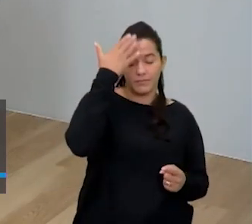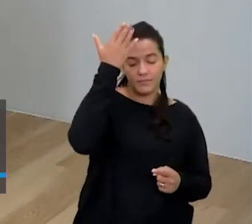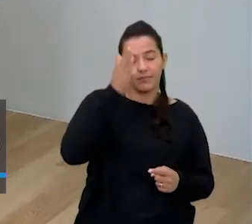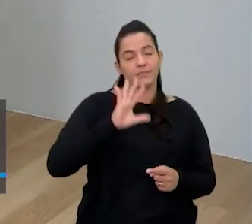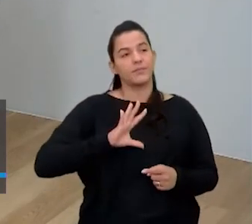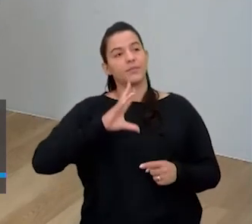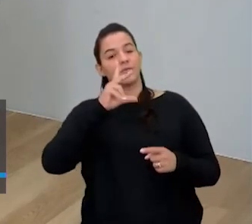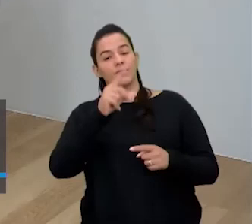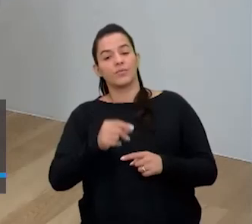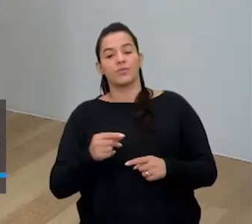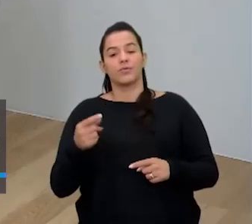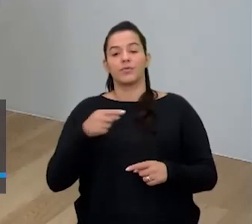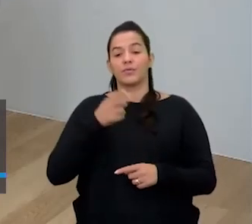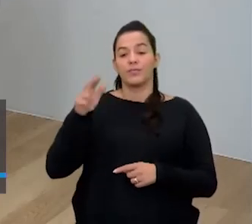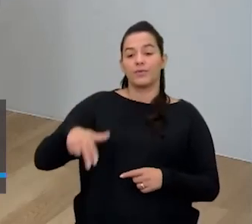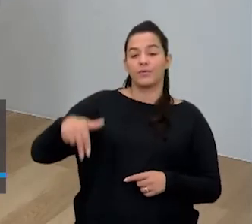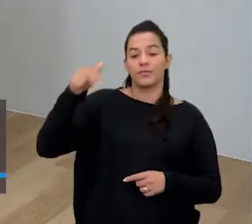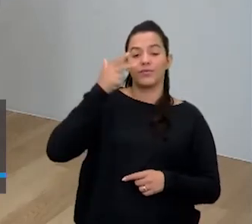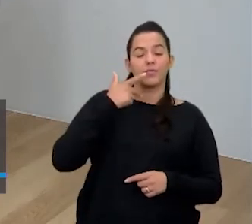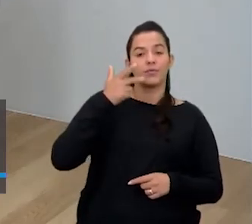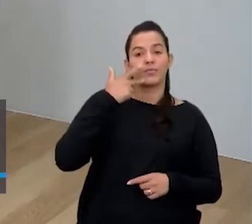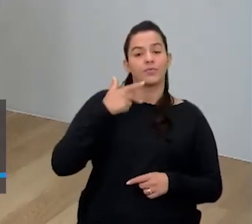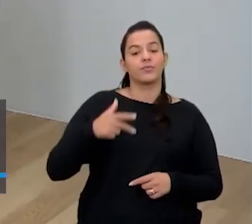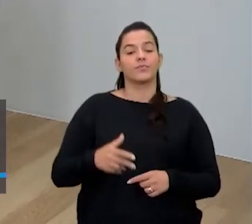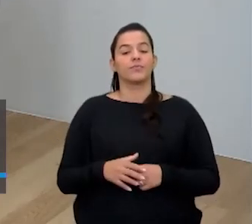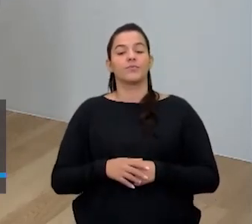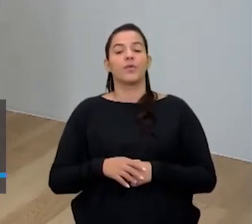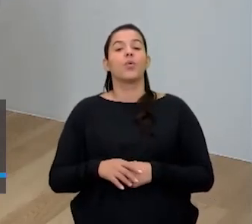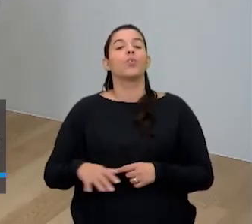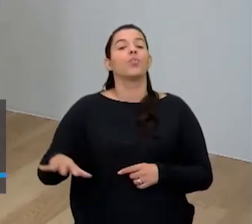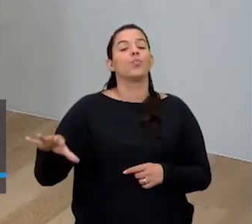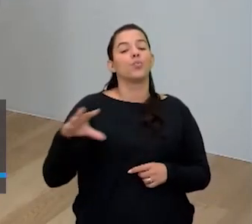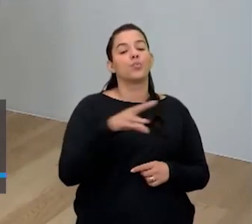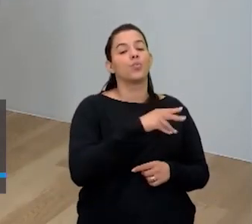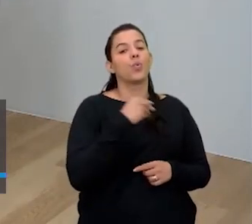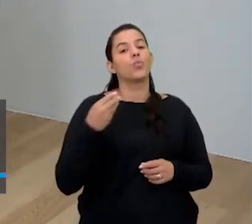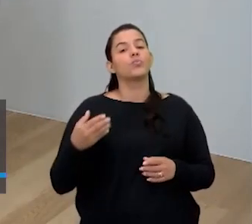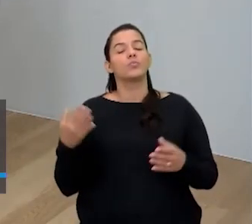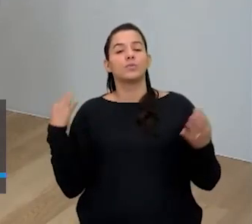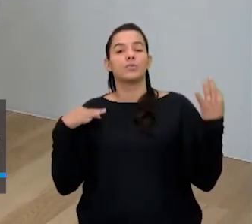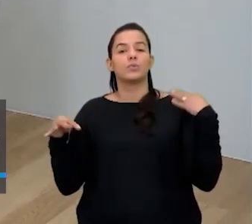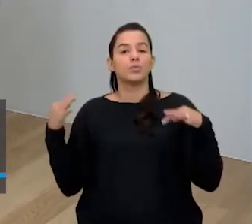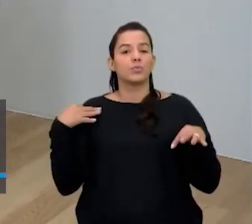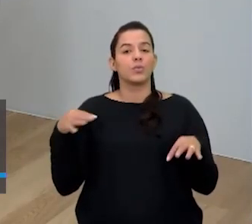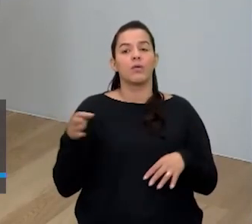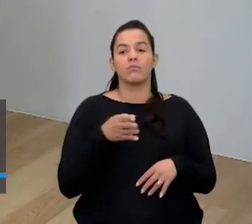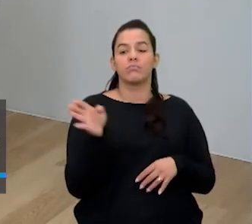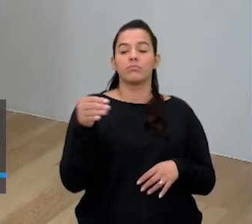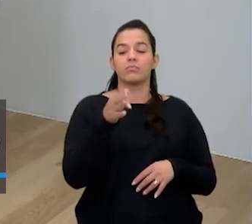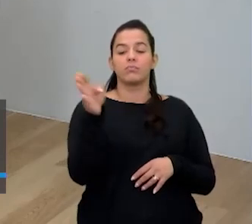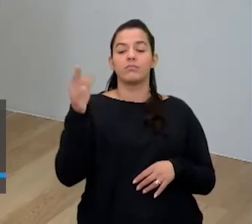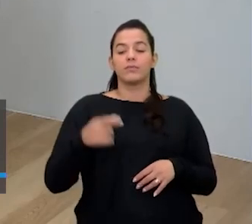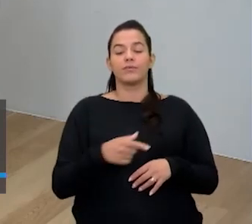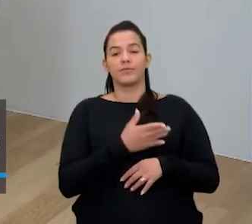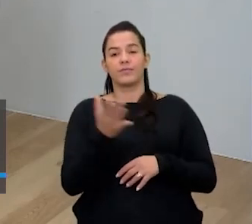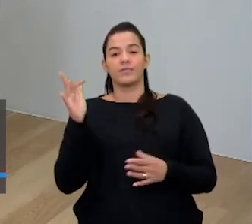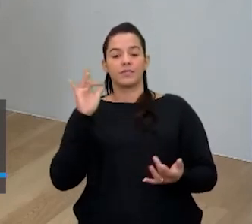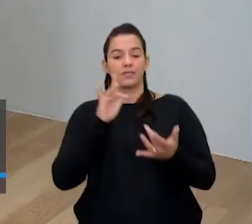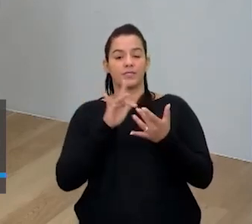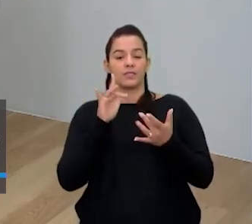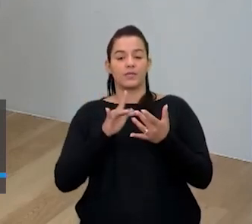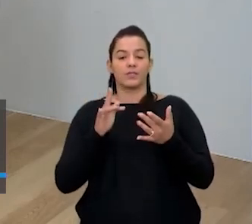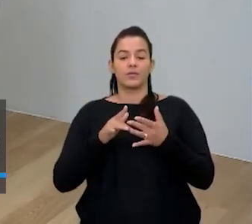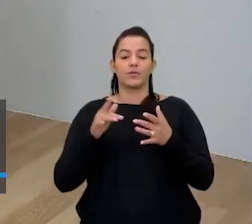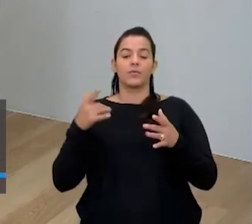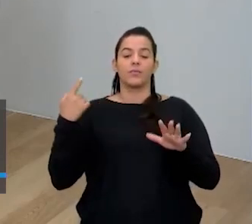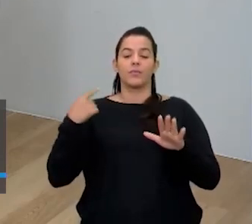todo o... Você vê nordestinos. Sim. Você vai fazendo todo esse tour onde você toma contato com raízes